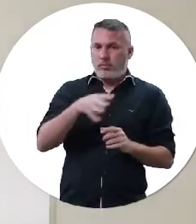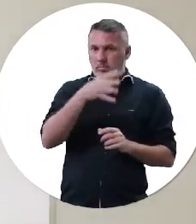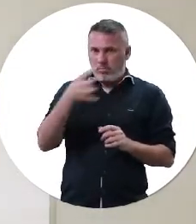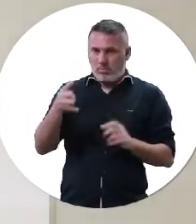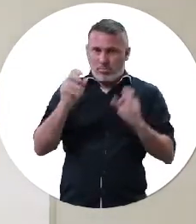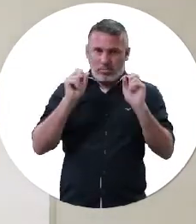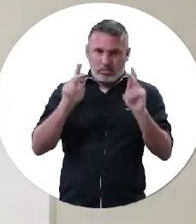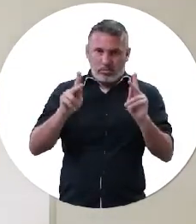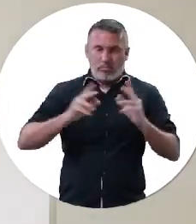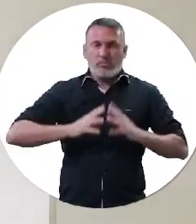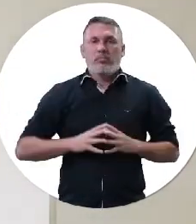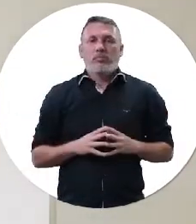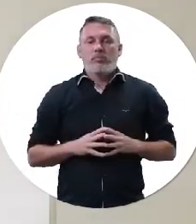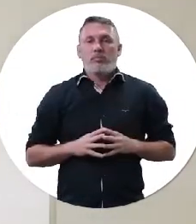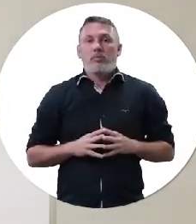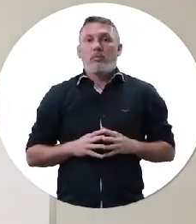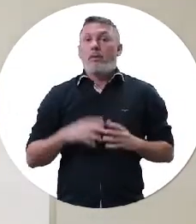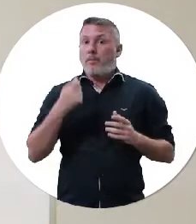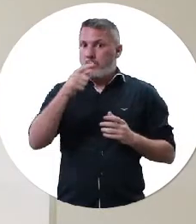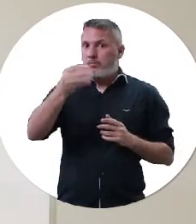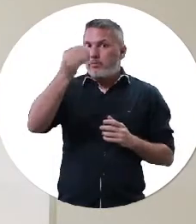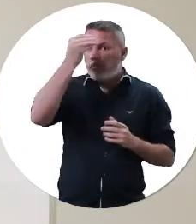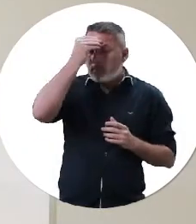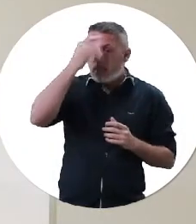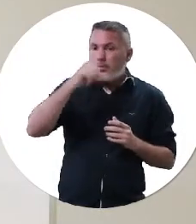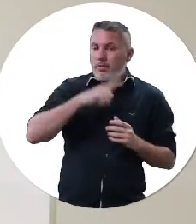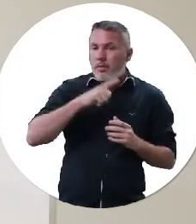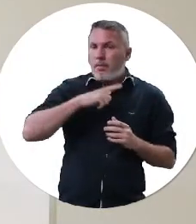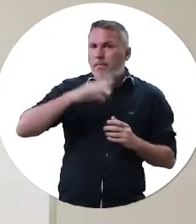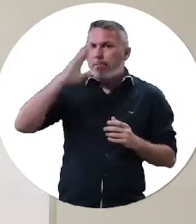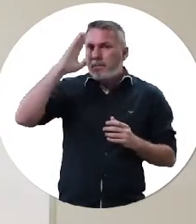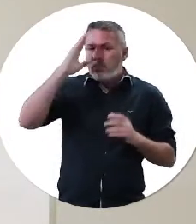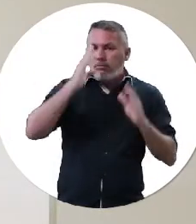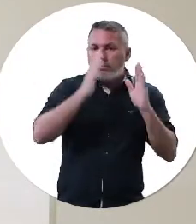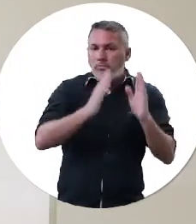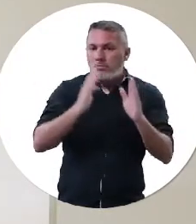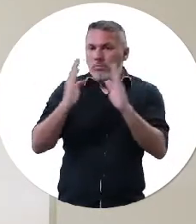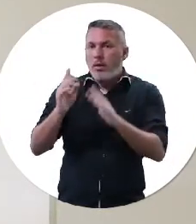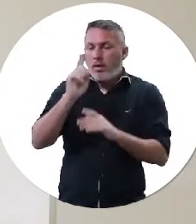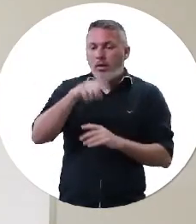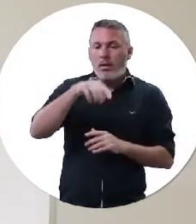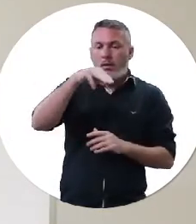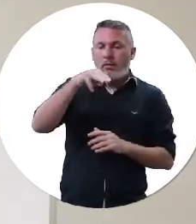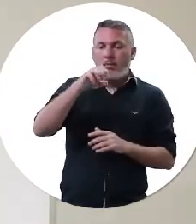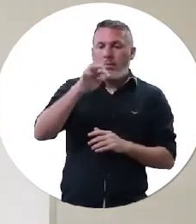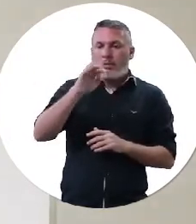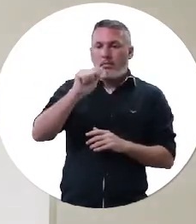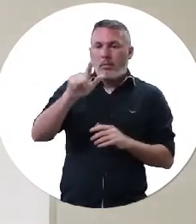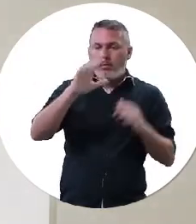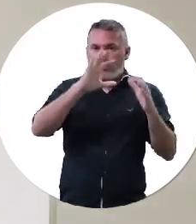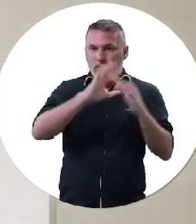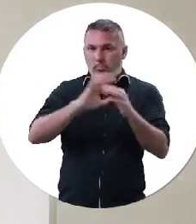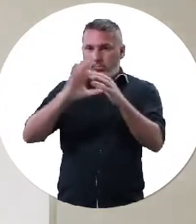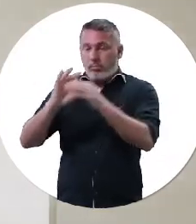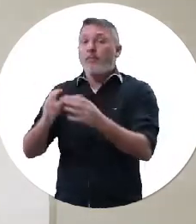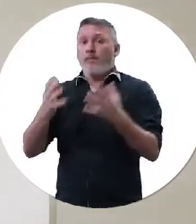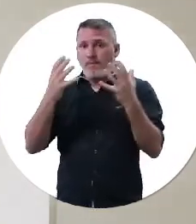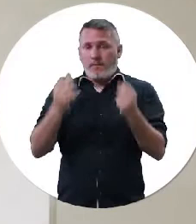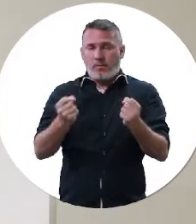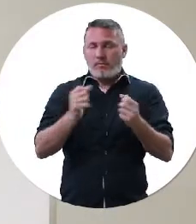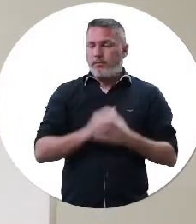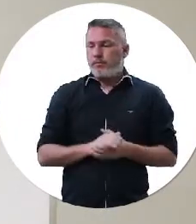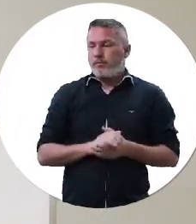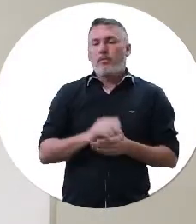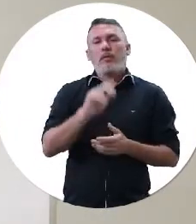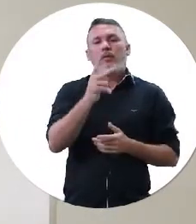vamos lá. Hidrocarboneto mais ato com de metal. Prefixo de 3